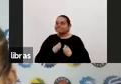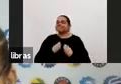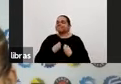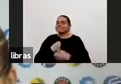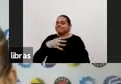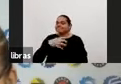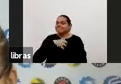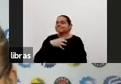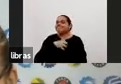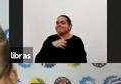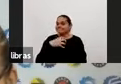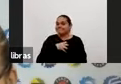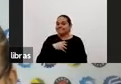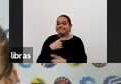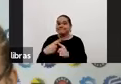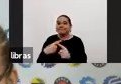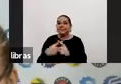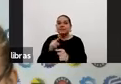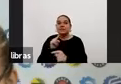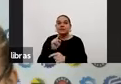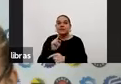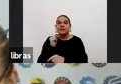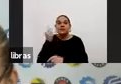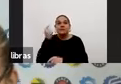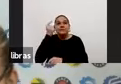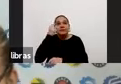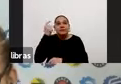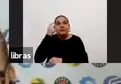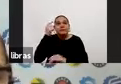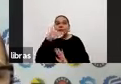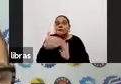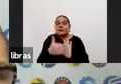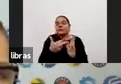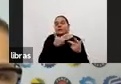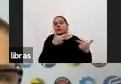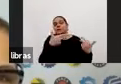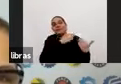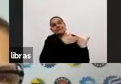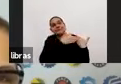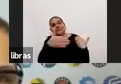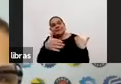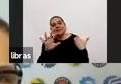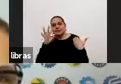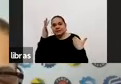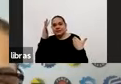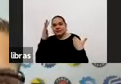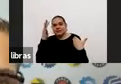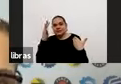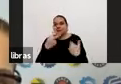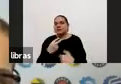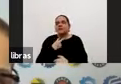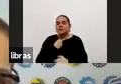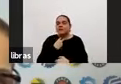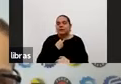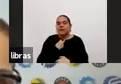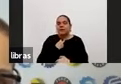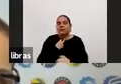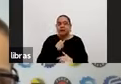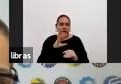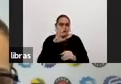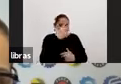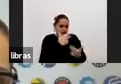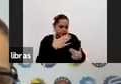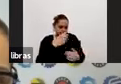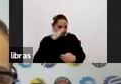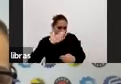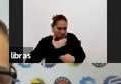que o que a gente pode tirar de tudo isso que aconteceu é que a gente não pode pagar maldade com maldade. A maldade que foi